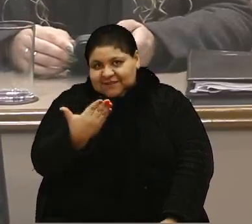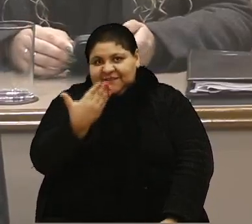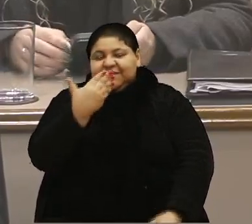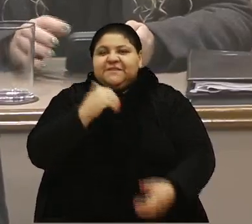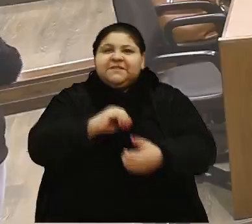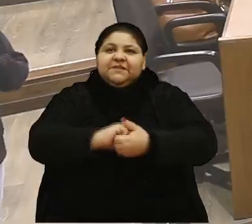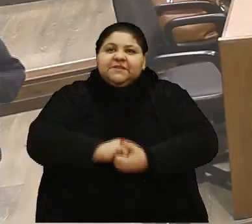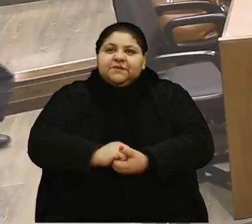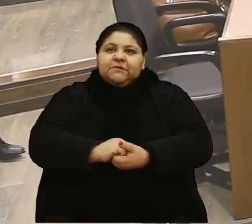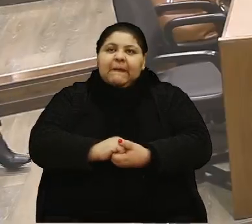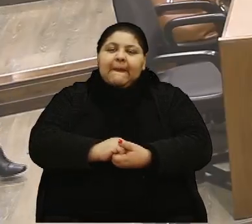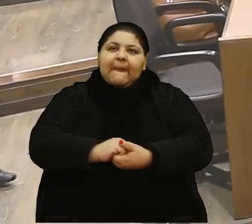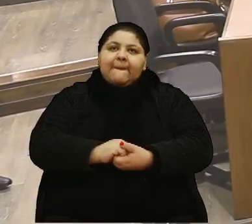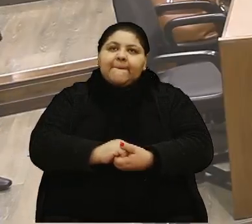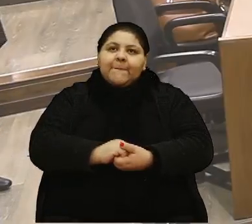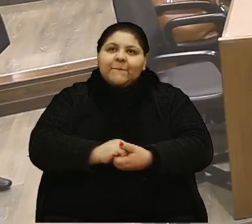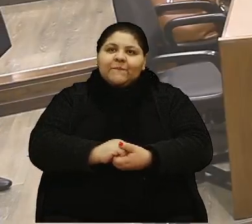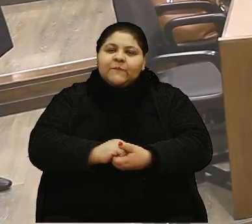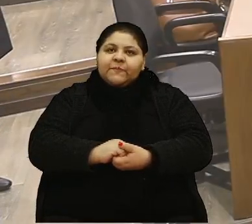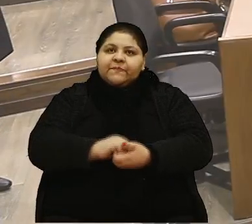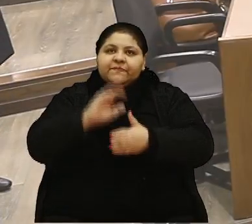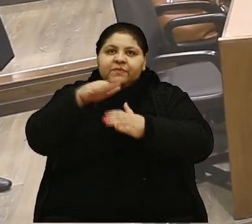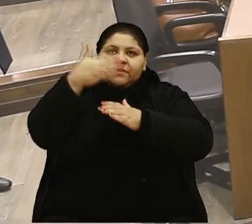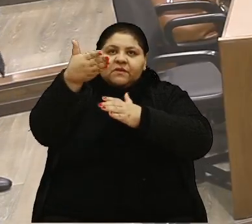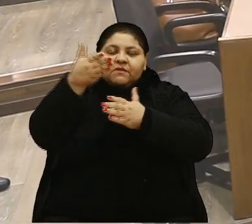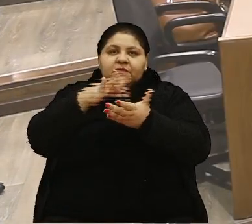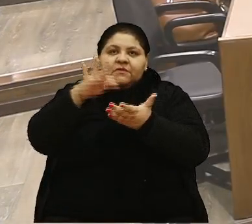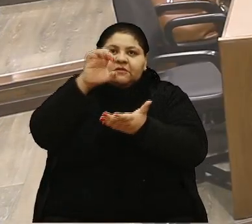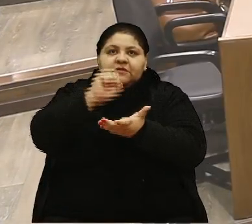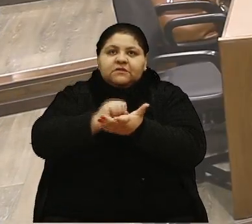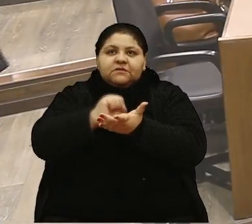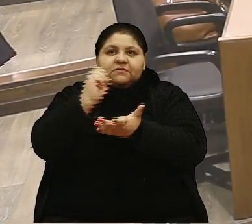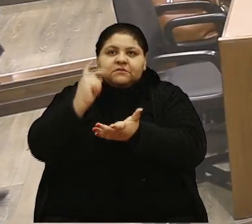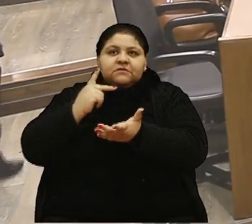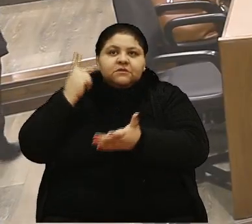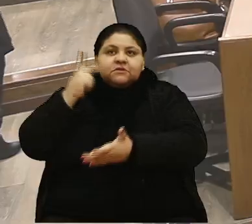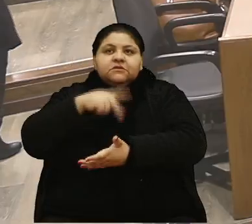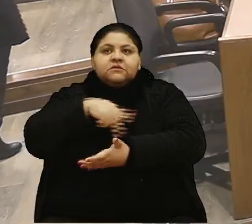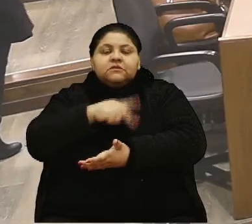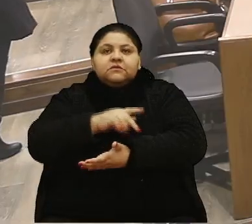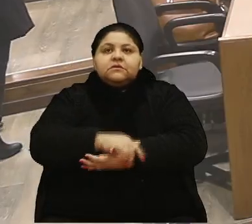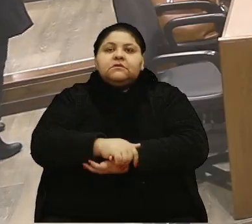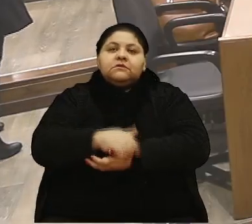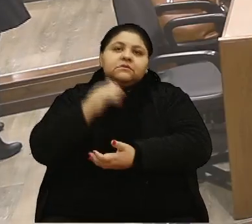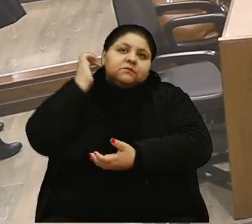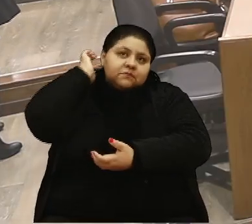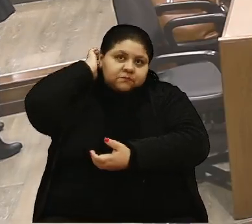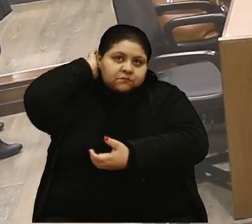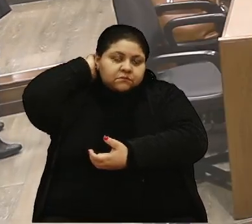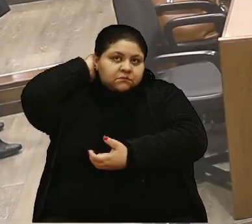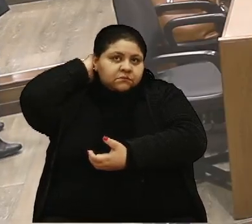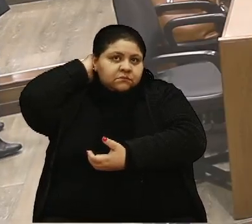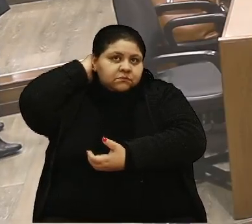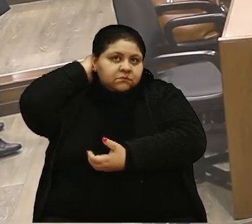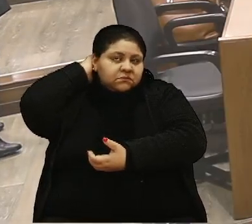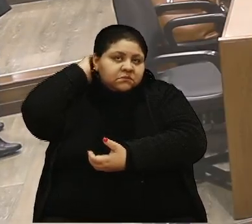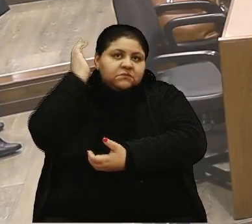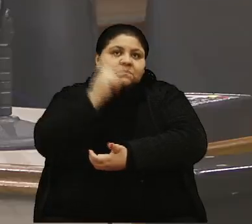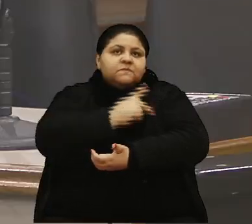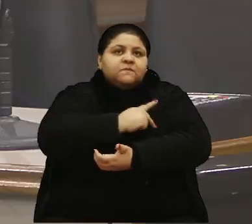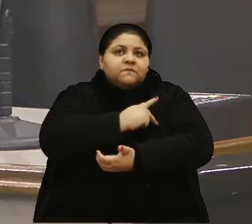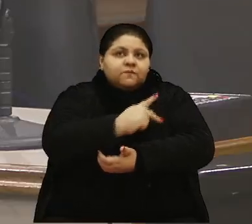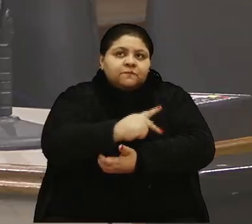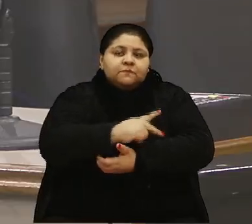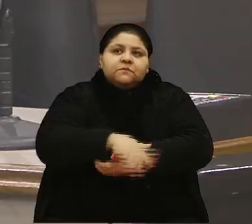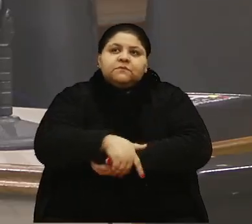colegas vereadores. Obrigado, vereador. Próximo inscrito, vereador Pedro Rodrigues. Senhor presidente, nobres